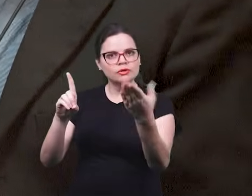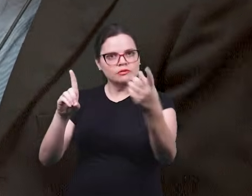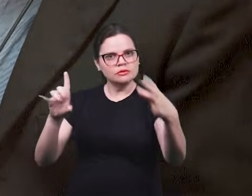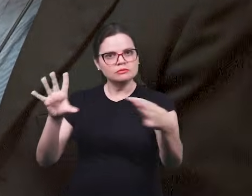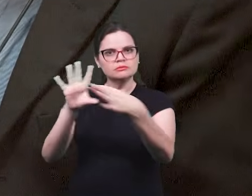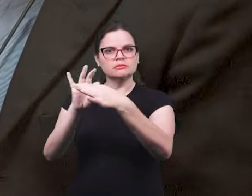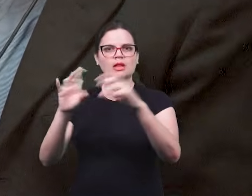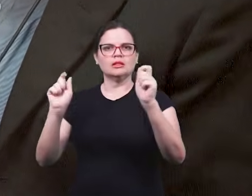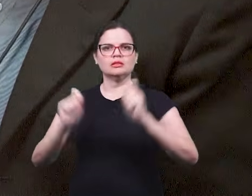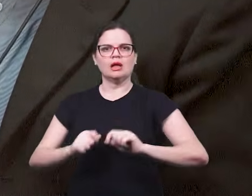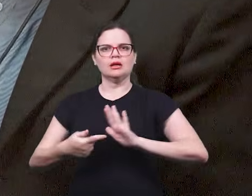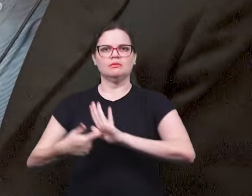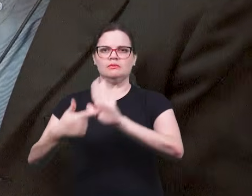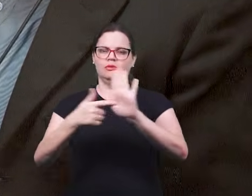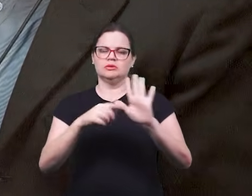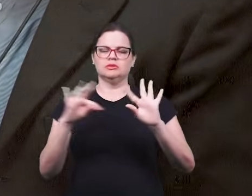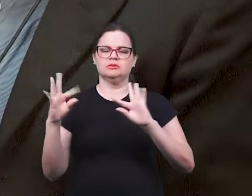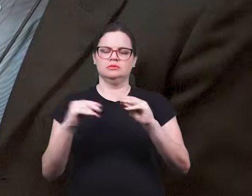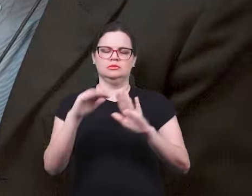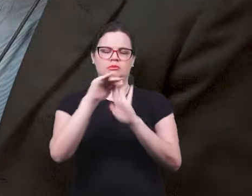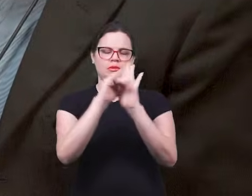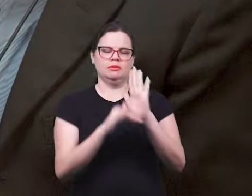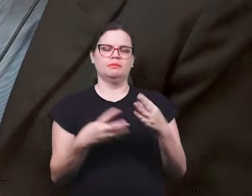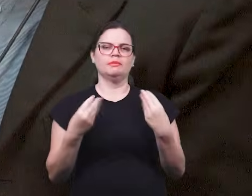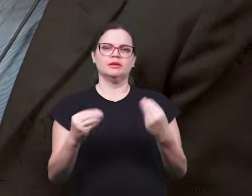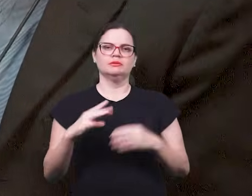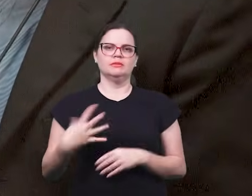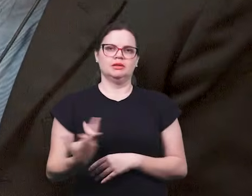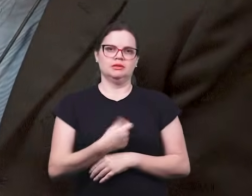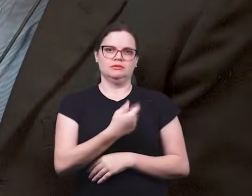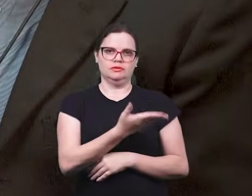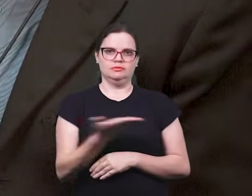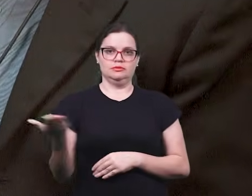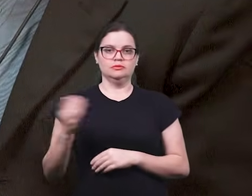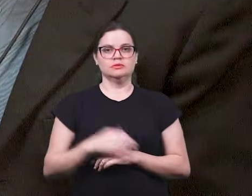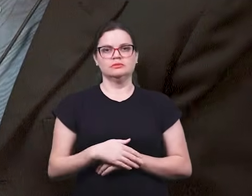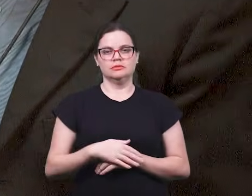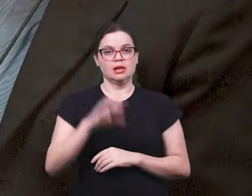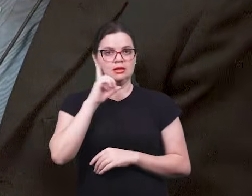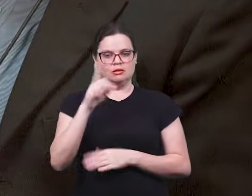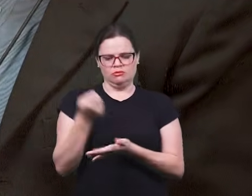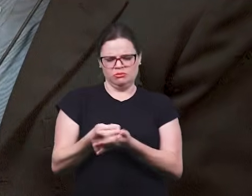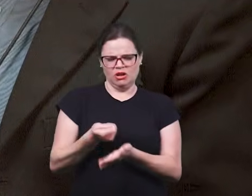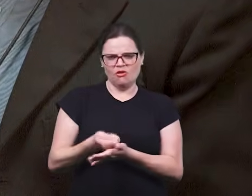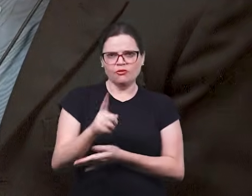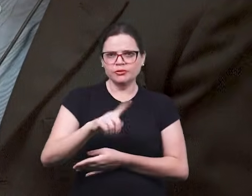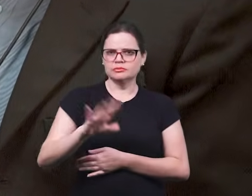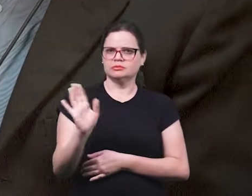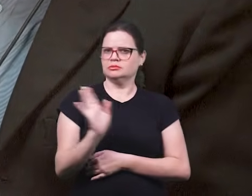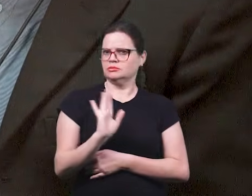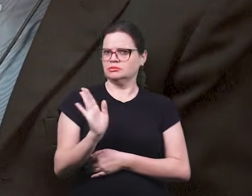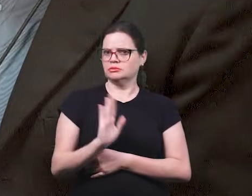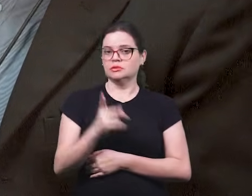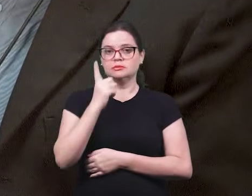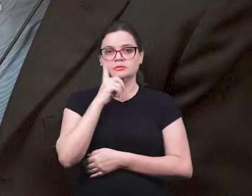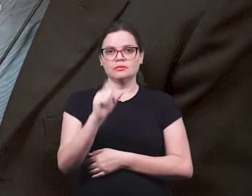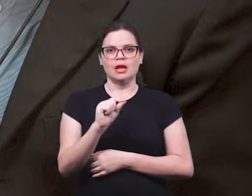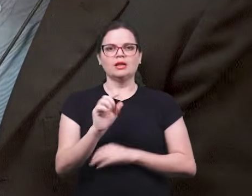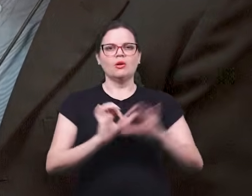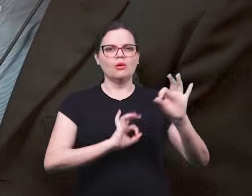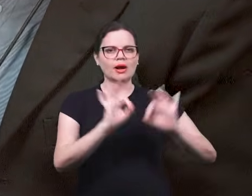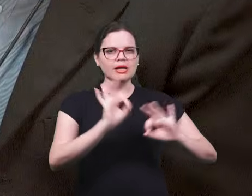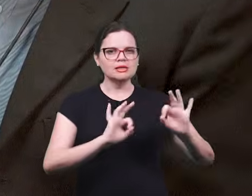sua salvação. E Deus não vai transigir com nada disso. Então, por isso que essa ordem dos móveis